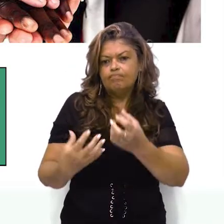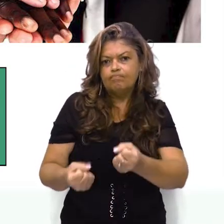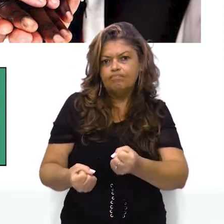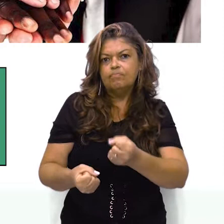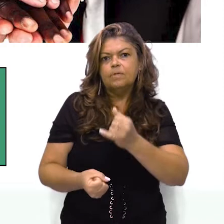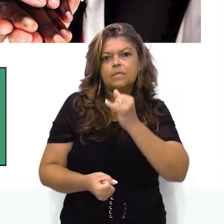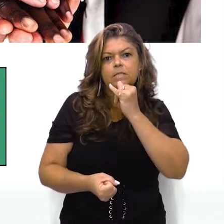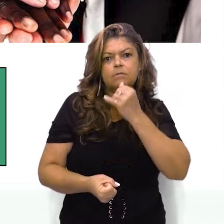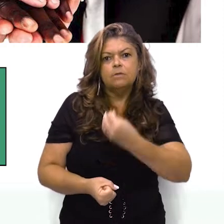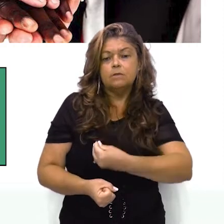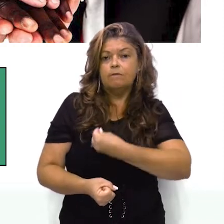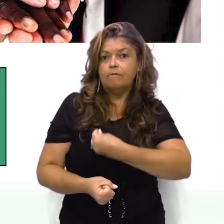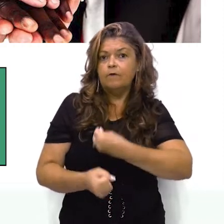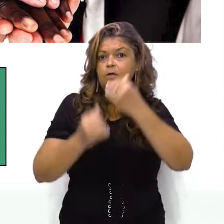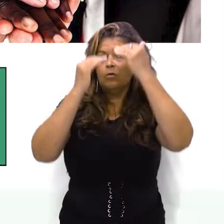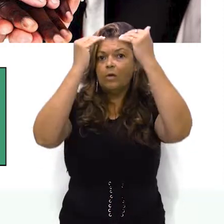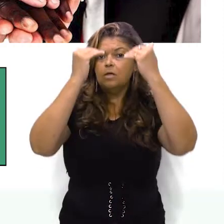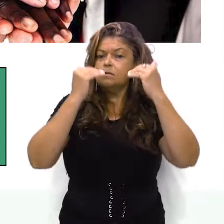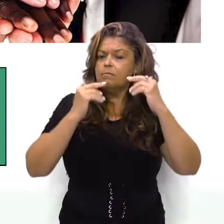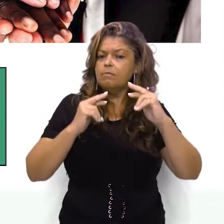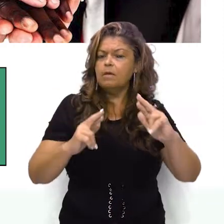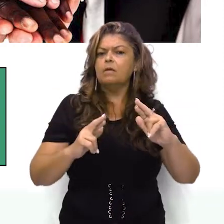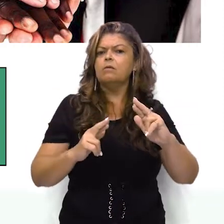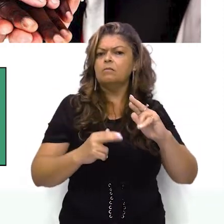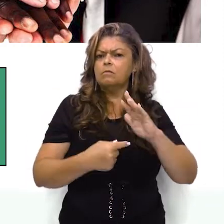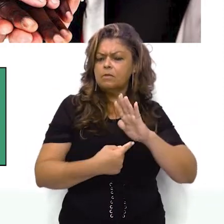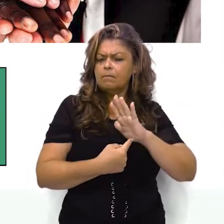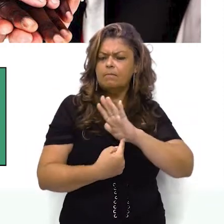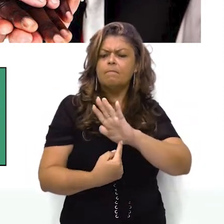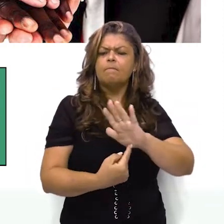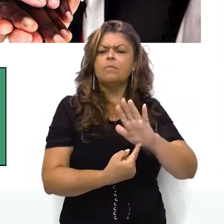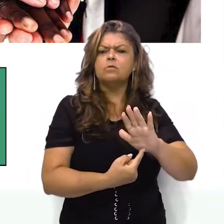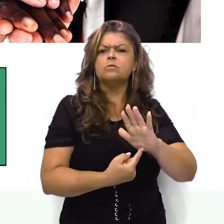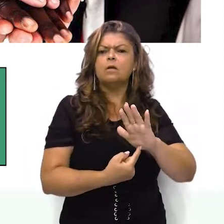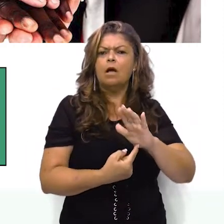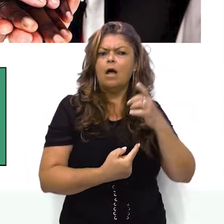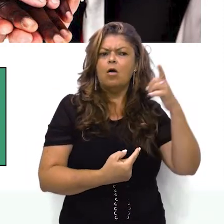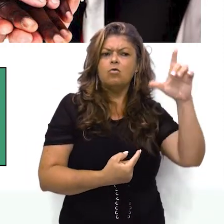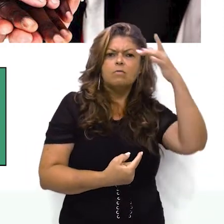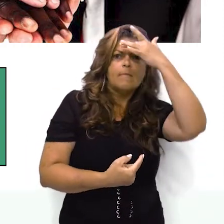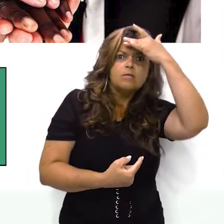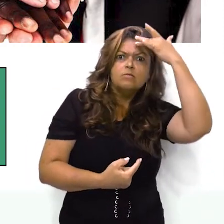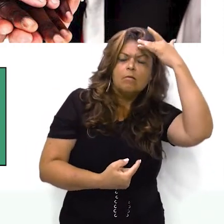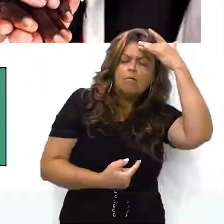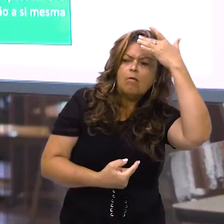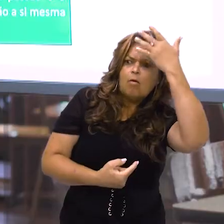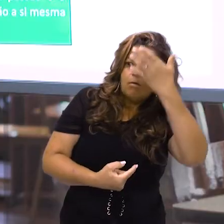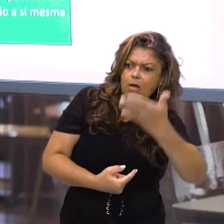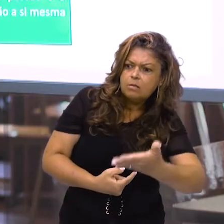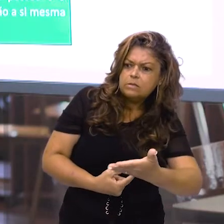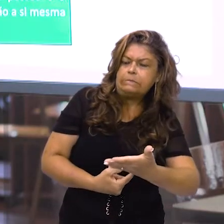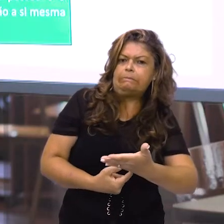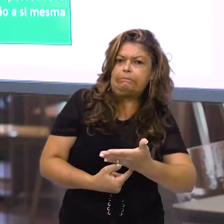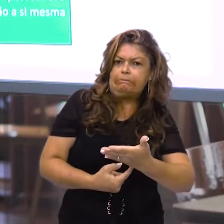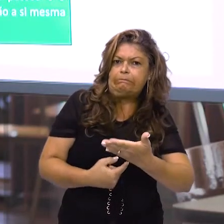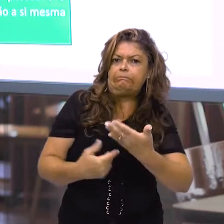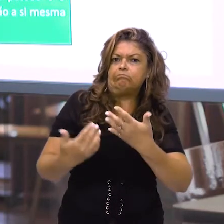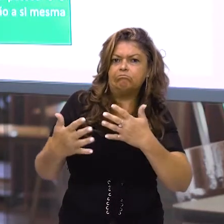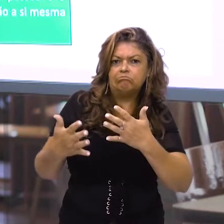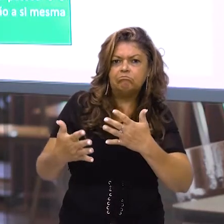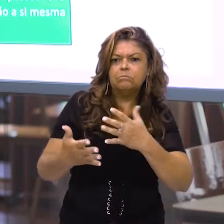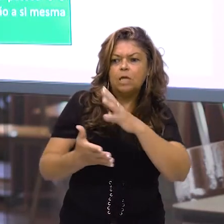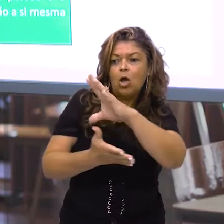e o respeito que é capaz de expressar com relação a si mesma e ao próximo. Então, veja aí,